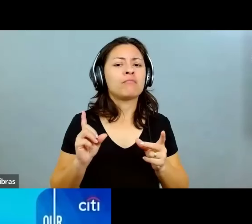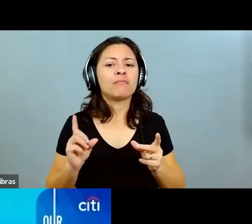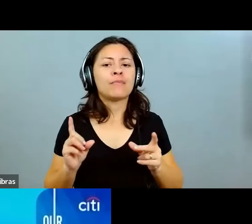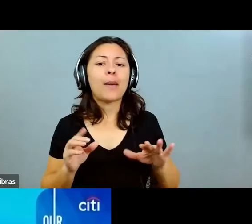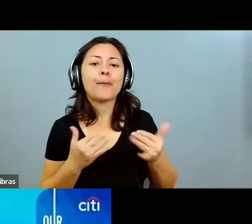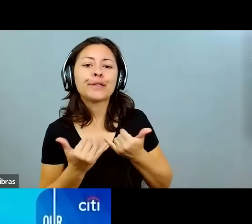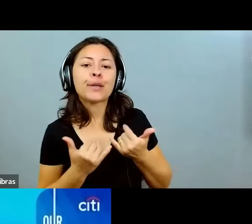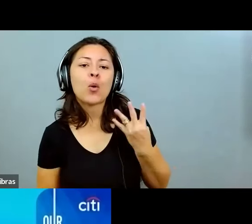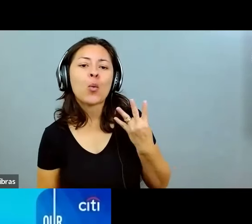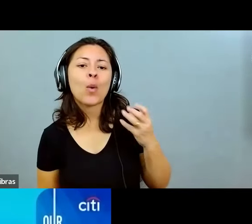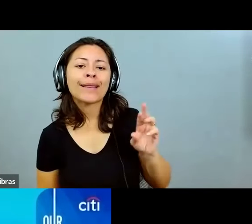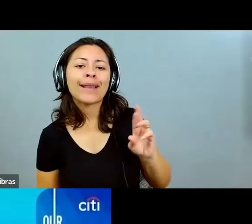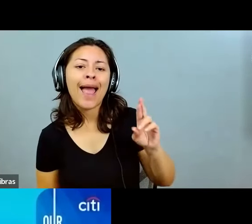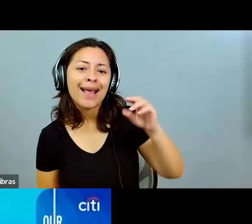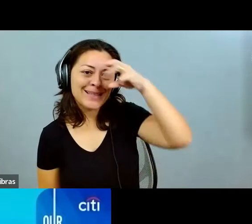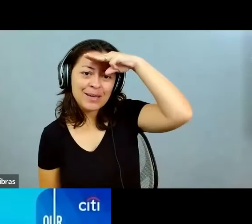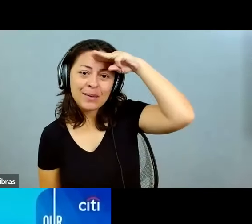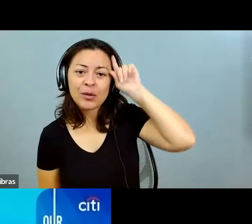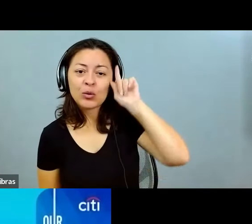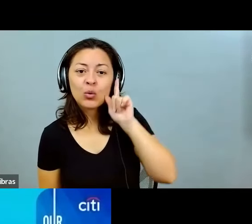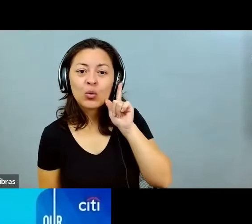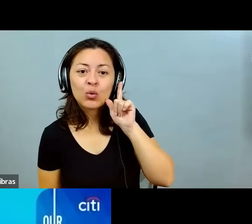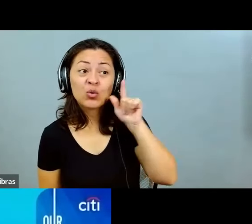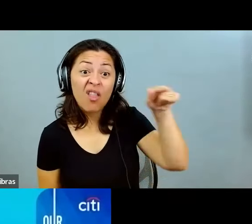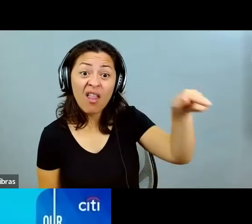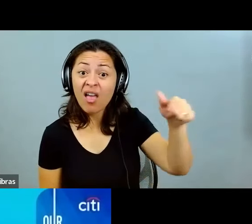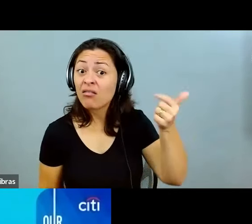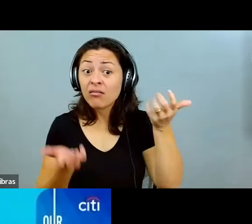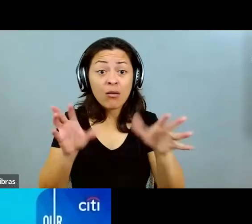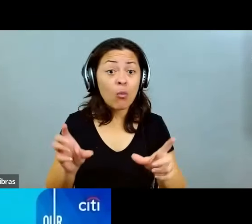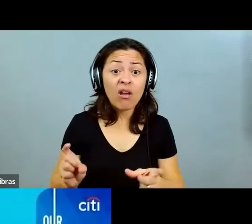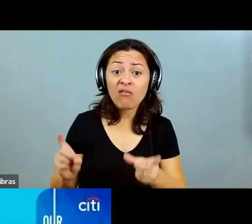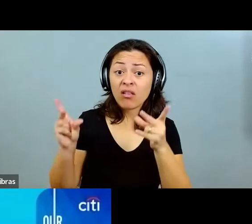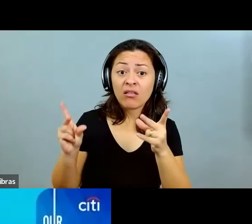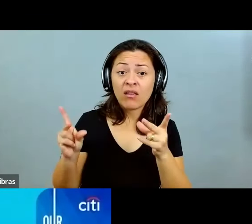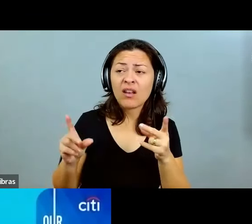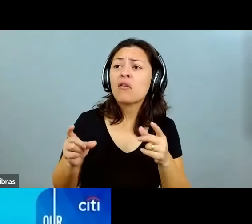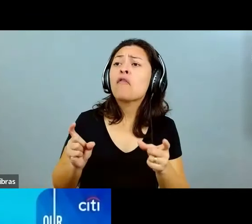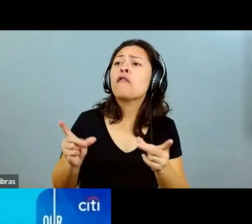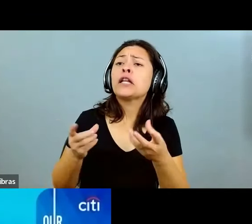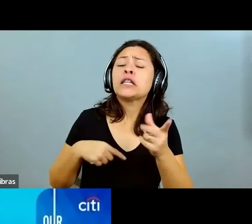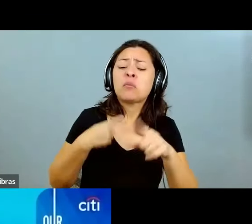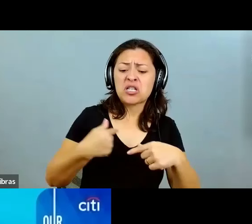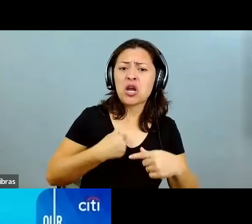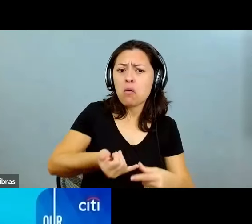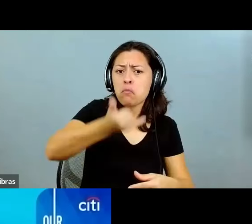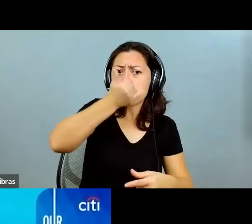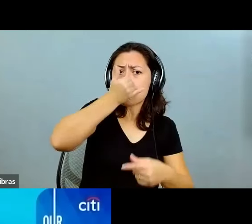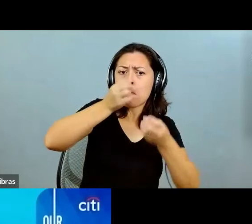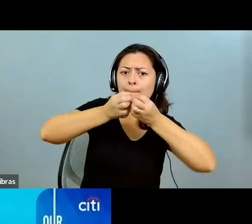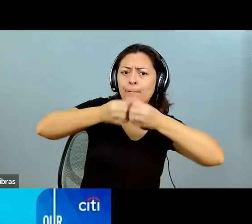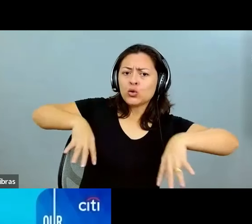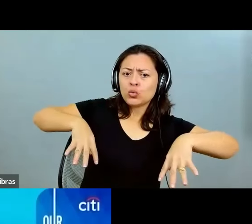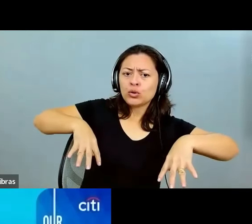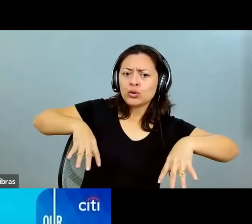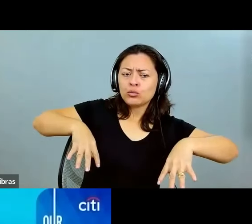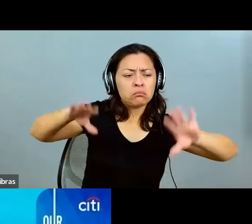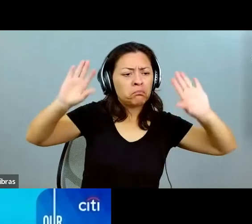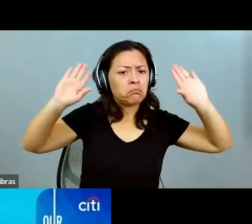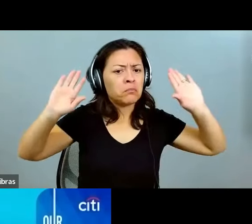35 do Mato Grosso o produtor ele tá se negando a vender ele vai vender com prejuízo o milho né E então ele ele cria uma